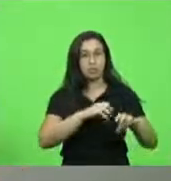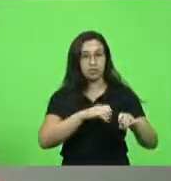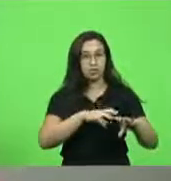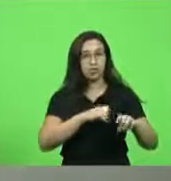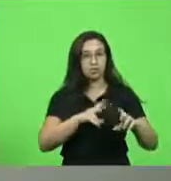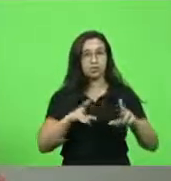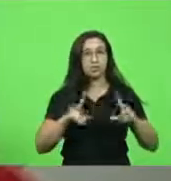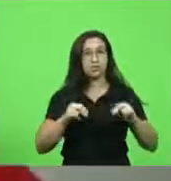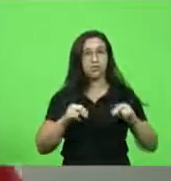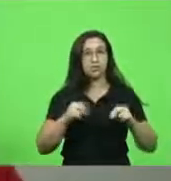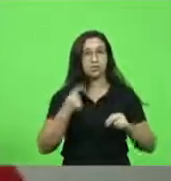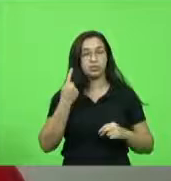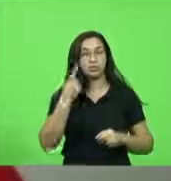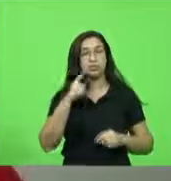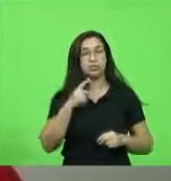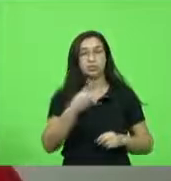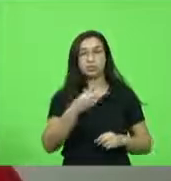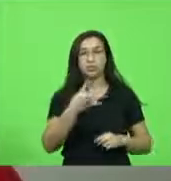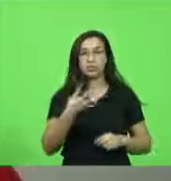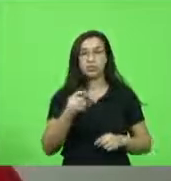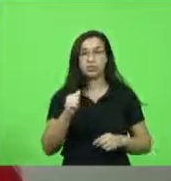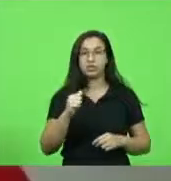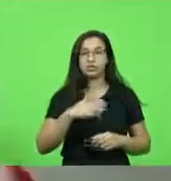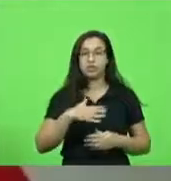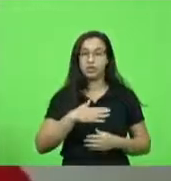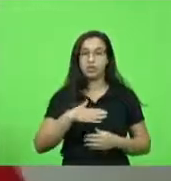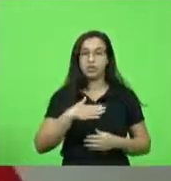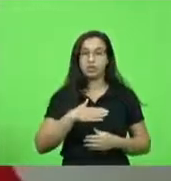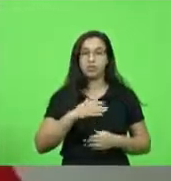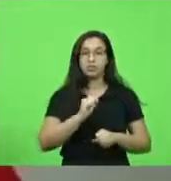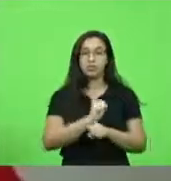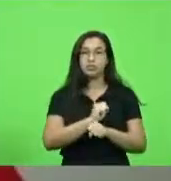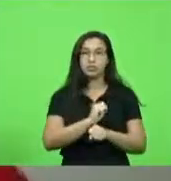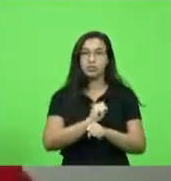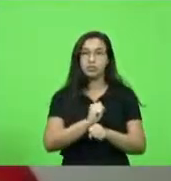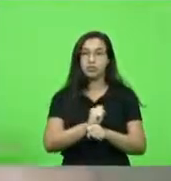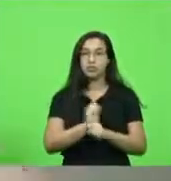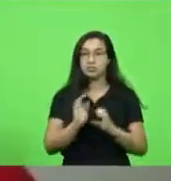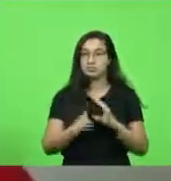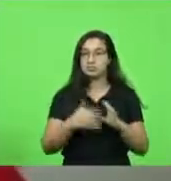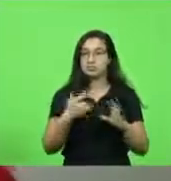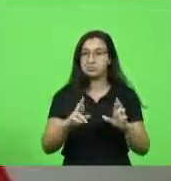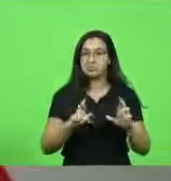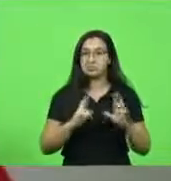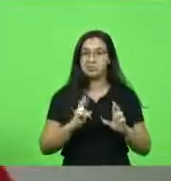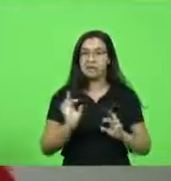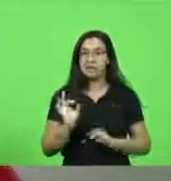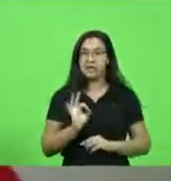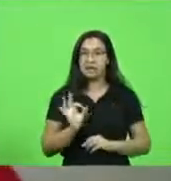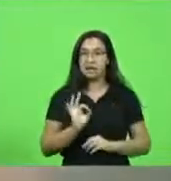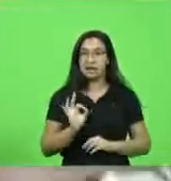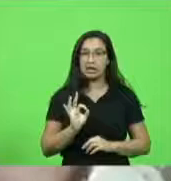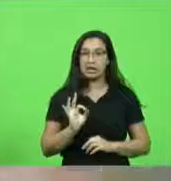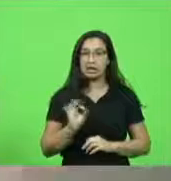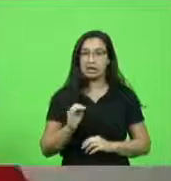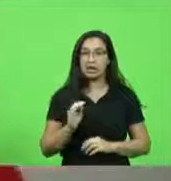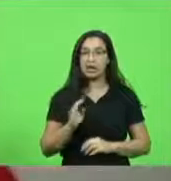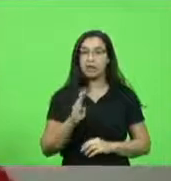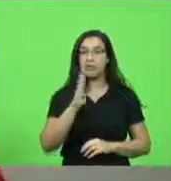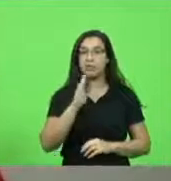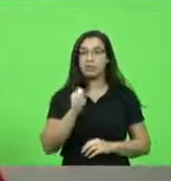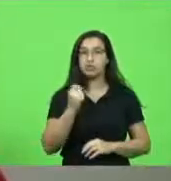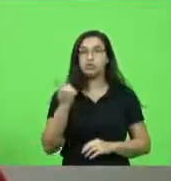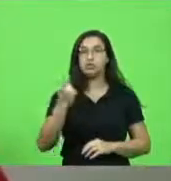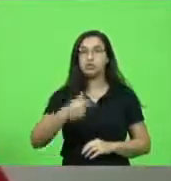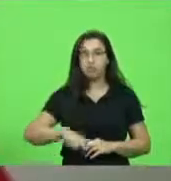de agosto, aguardando diligenciamento. Não veio resposta, o deputado Bruno me cobrou de novo. Eu fiz um